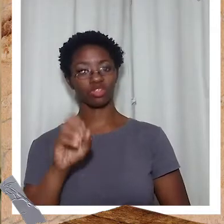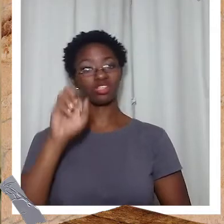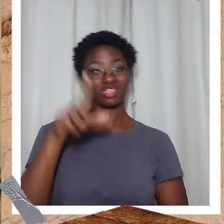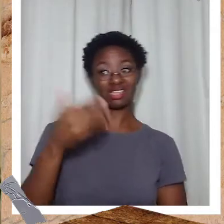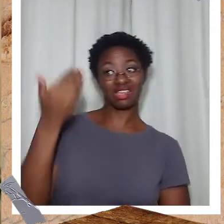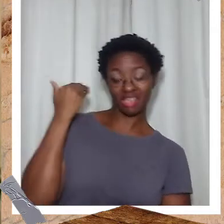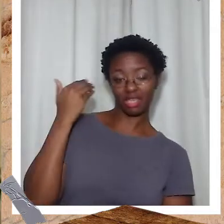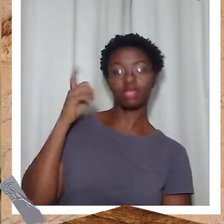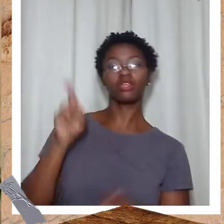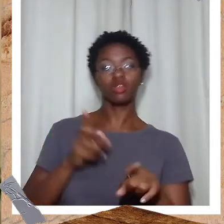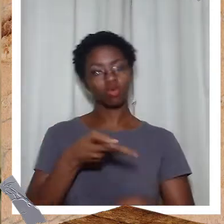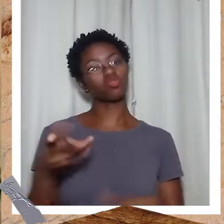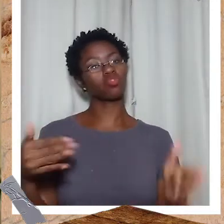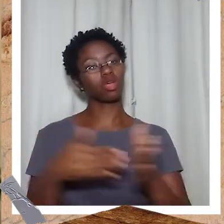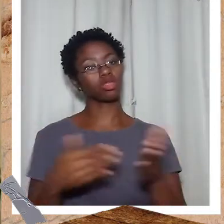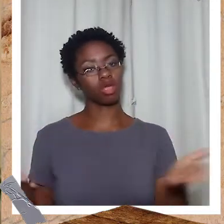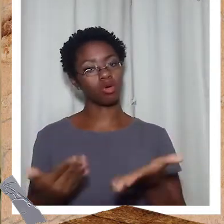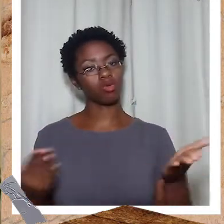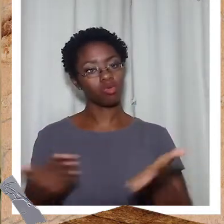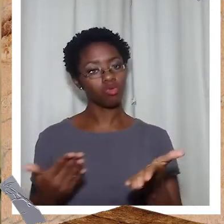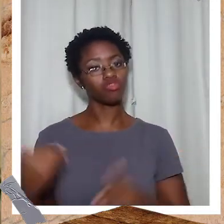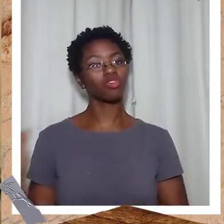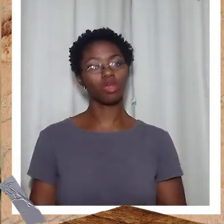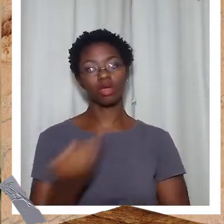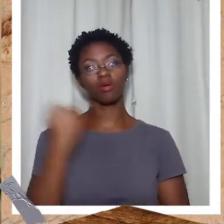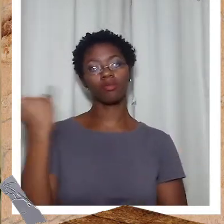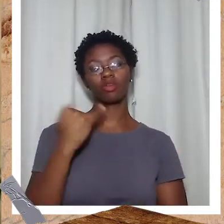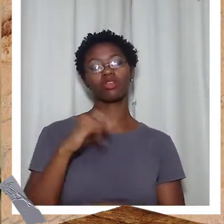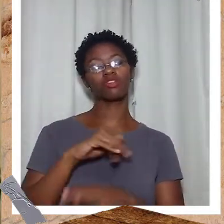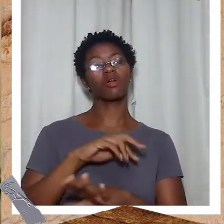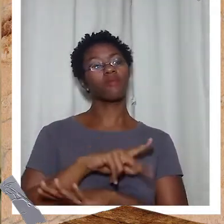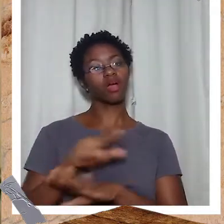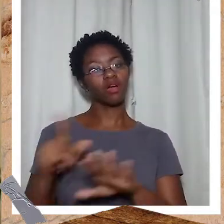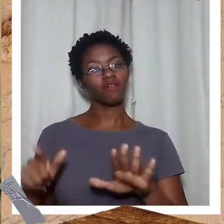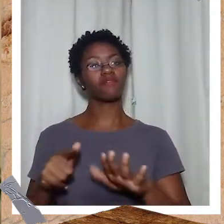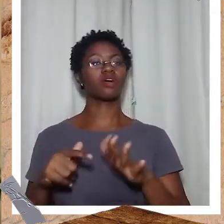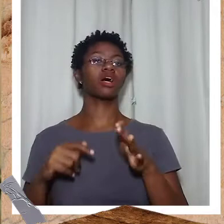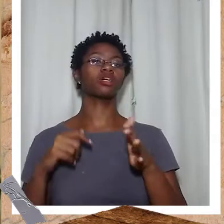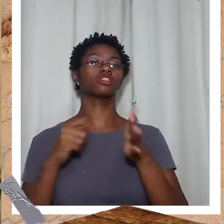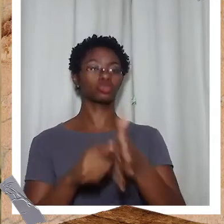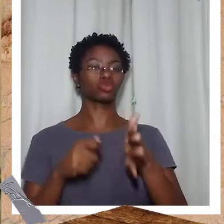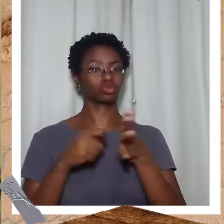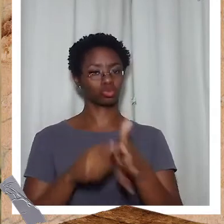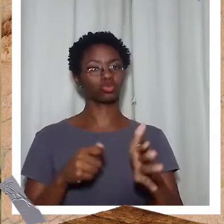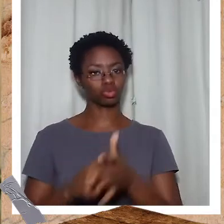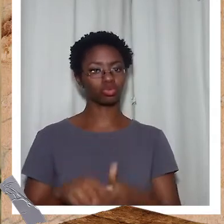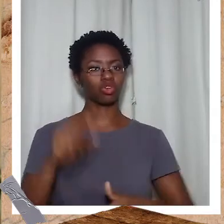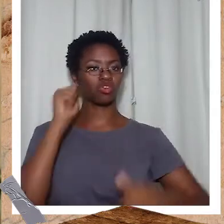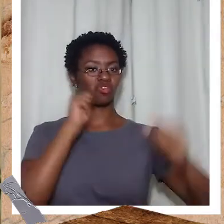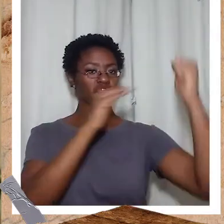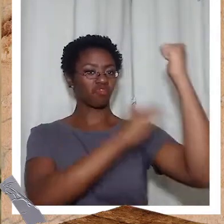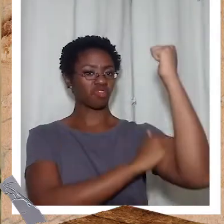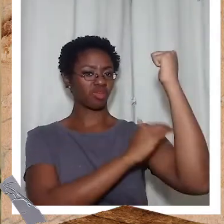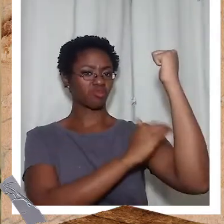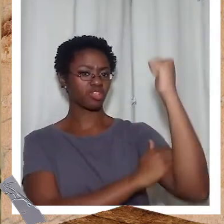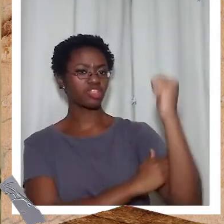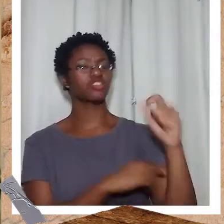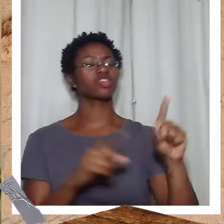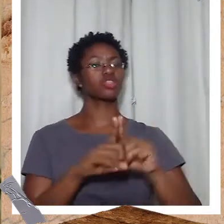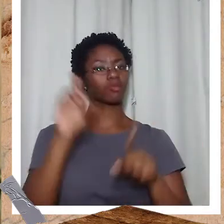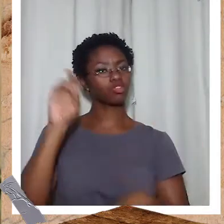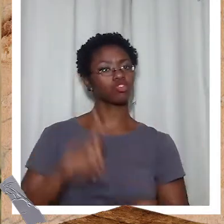fato é um símbolo muito importante para muitas lutas, né, para a luta feminista, para a luta de direito à